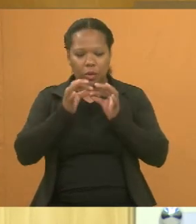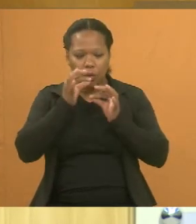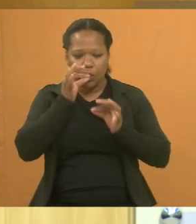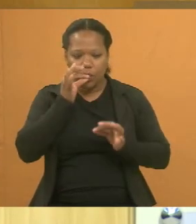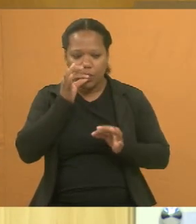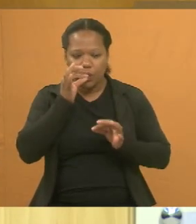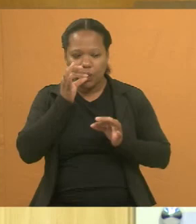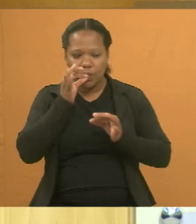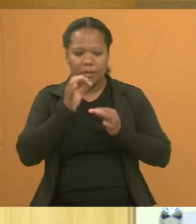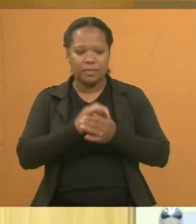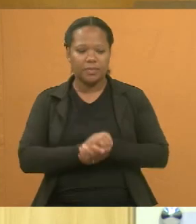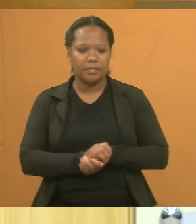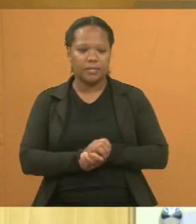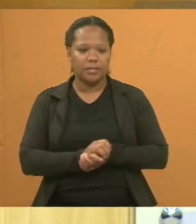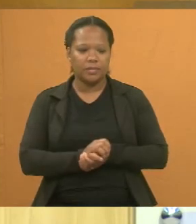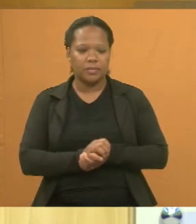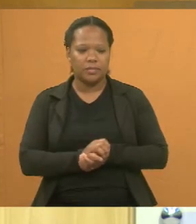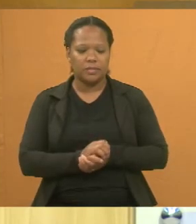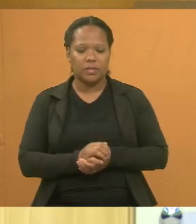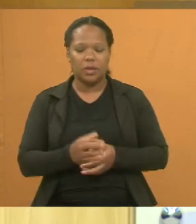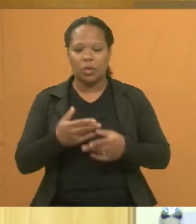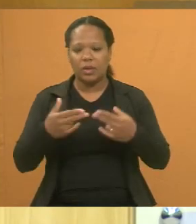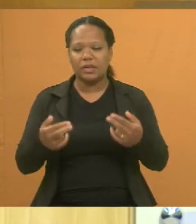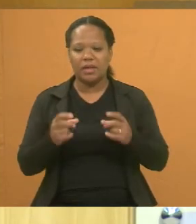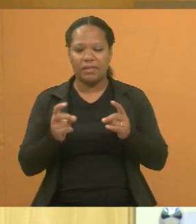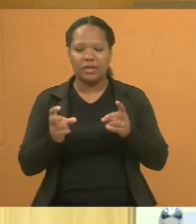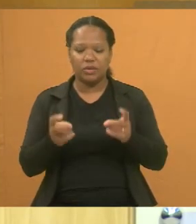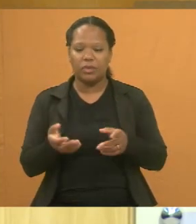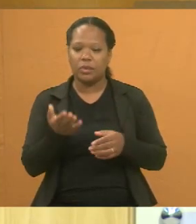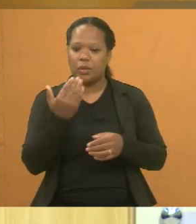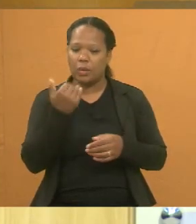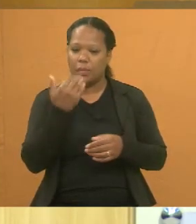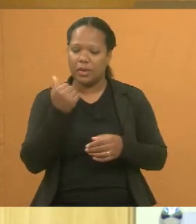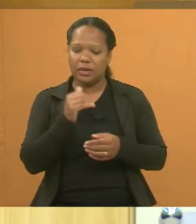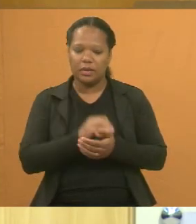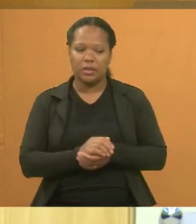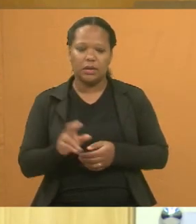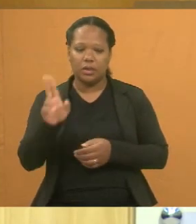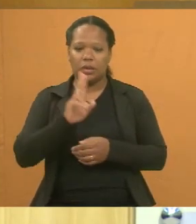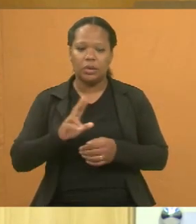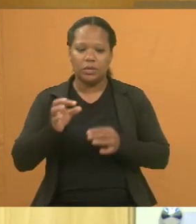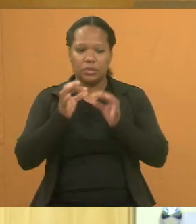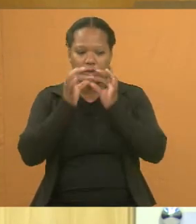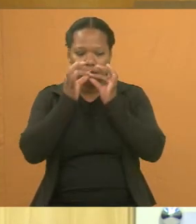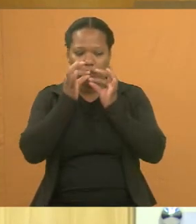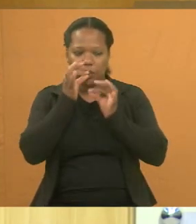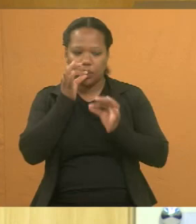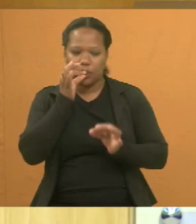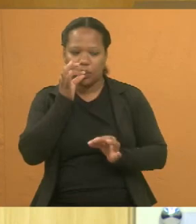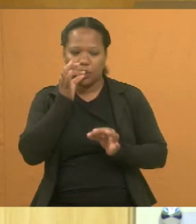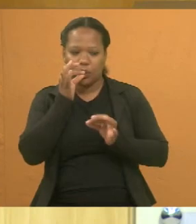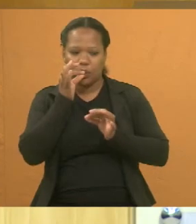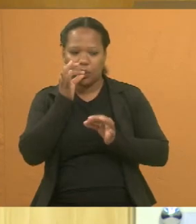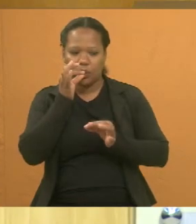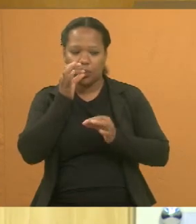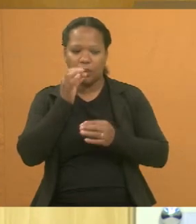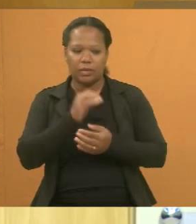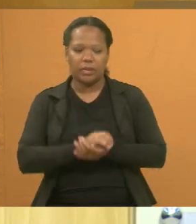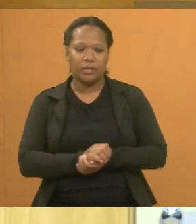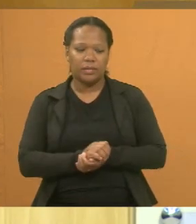que fornecem gêneros alimentícios e que utilizam canudos no âmbito do município de